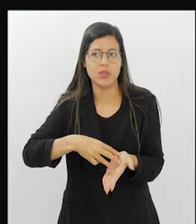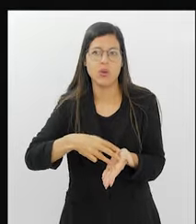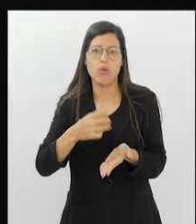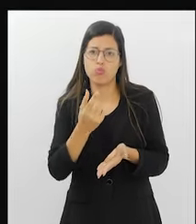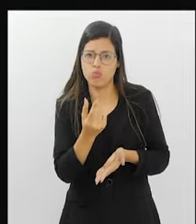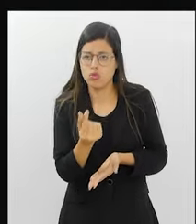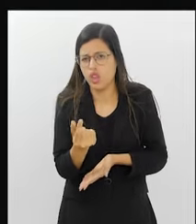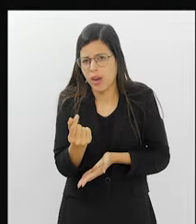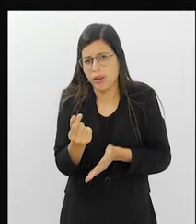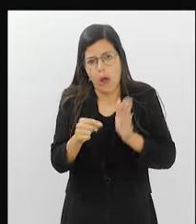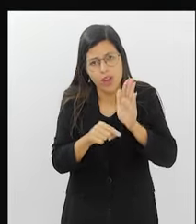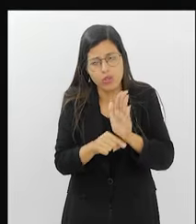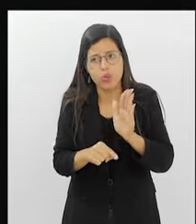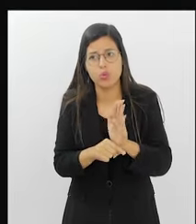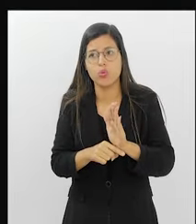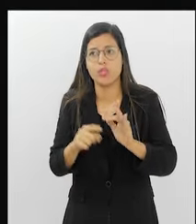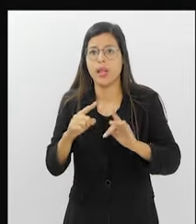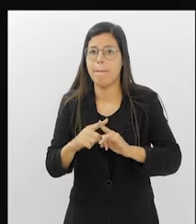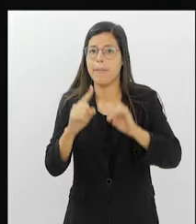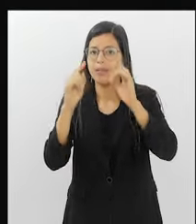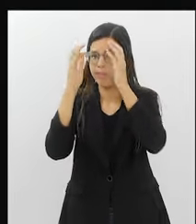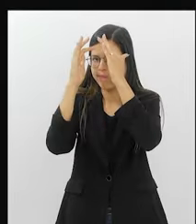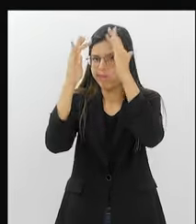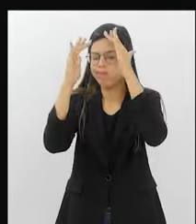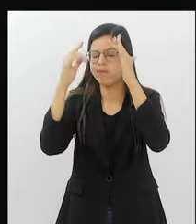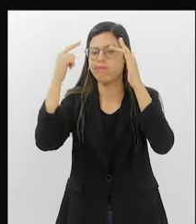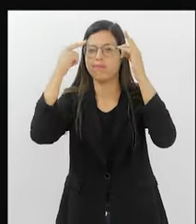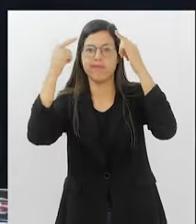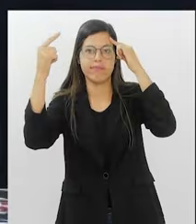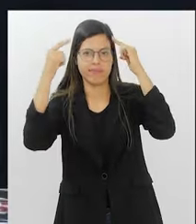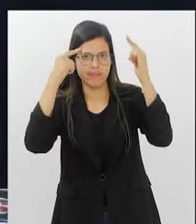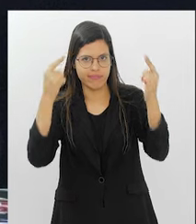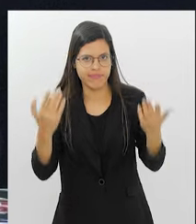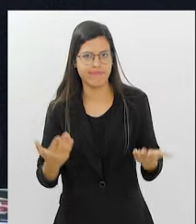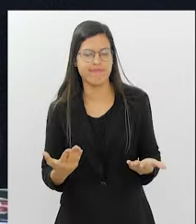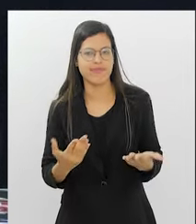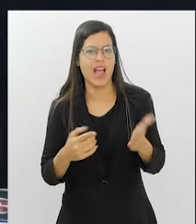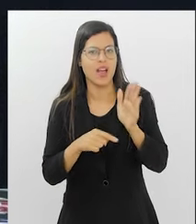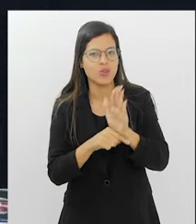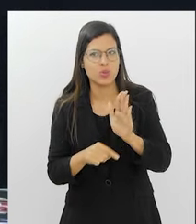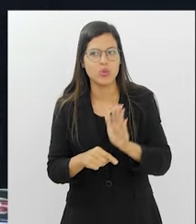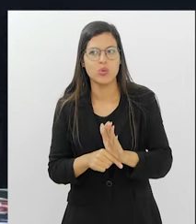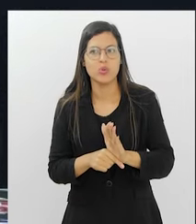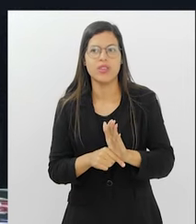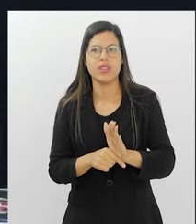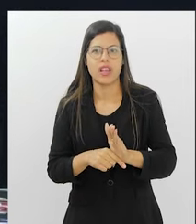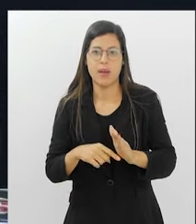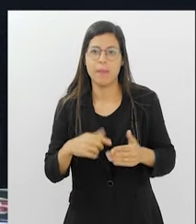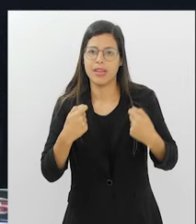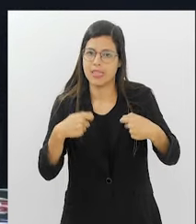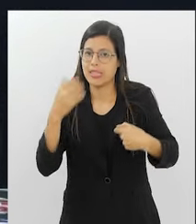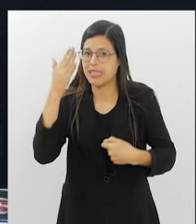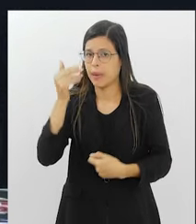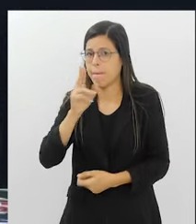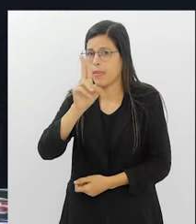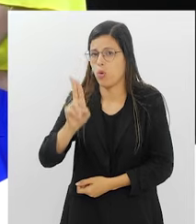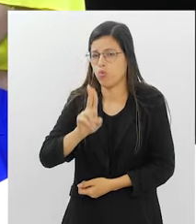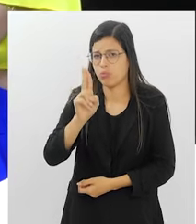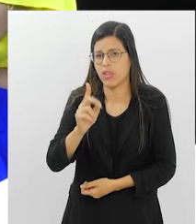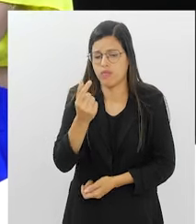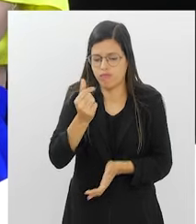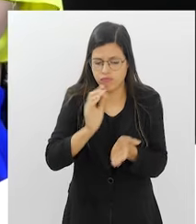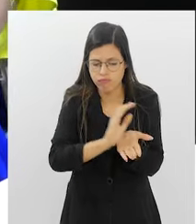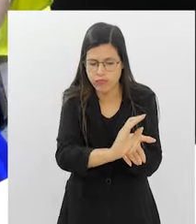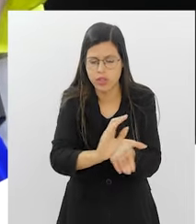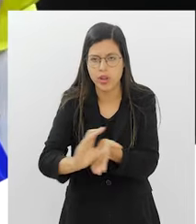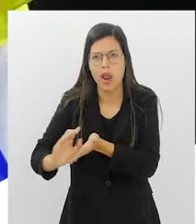dinheiro compra tudo compra ajuda mas a cabeça ajuda bastante melhor forma n Us como é o saber usar esse